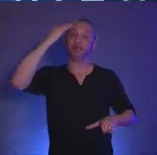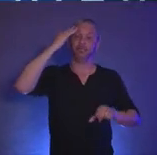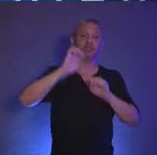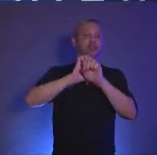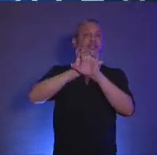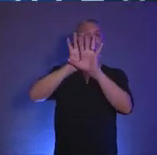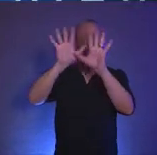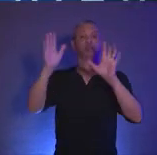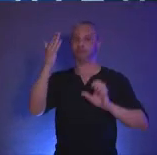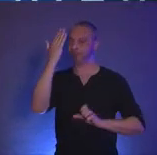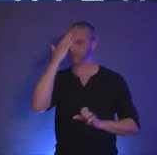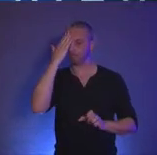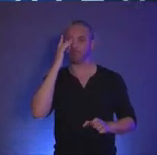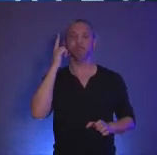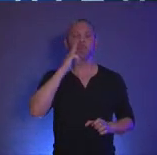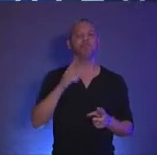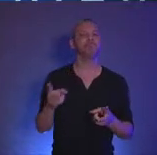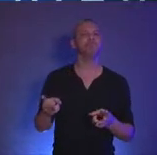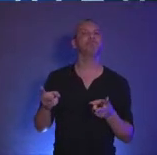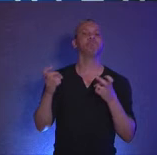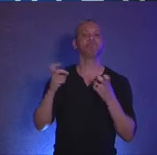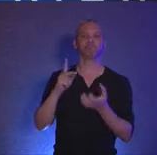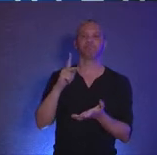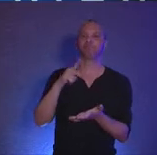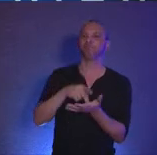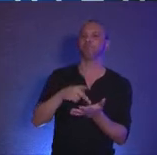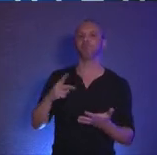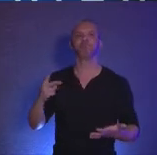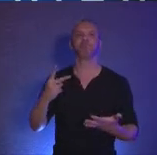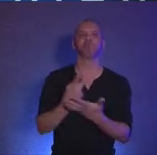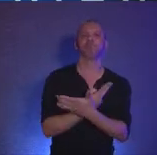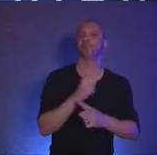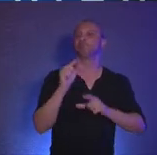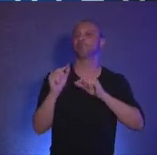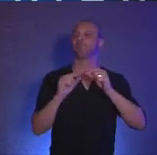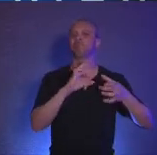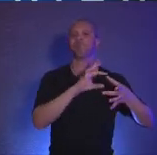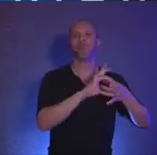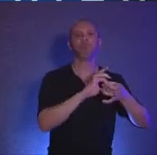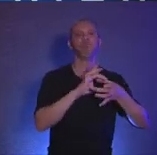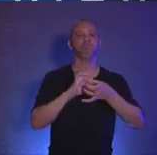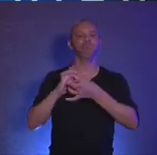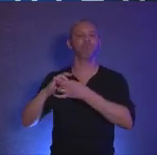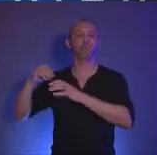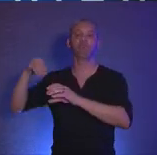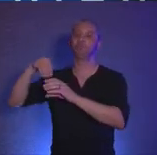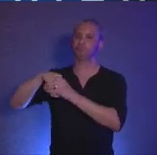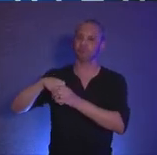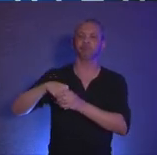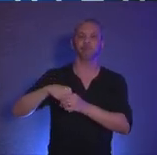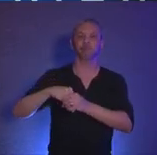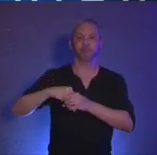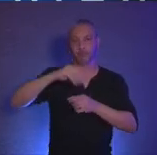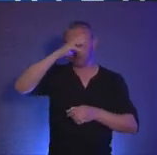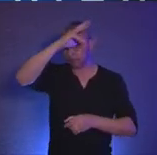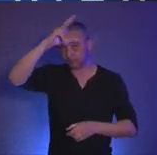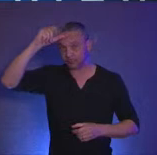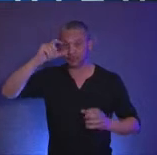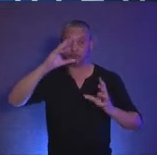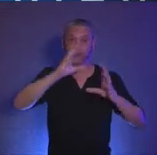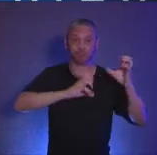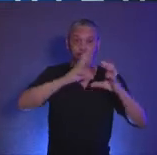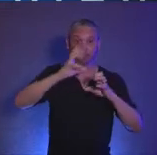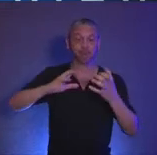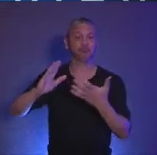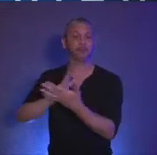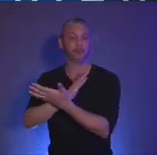pesquisadores, e que você conseguisse ver qual que é a realidade, né, quais são esses contextos que costumam influenciar nos conflitos em cada um desses municípios.